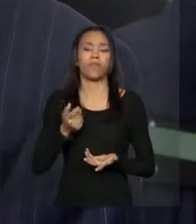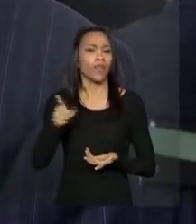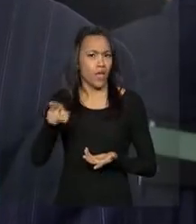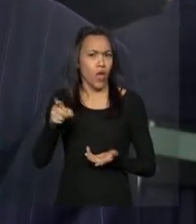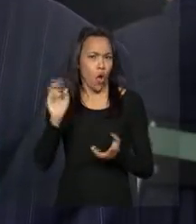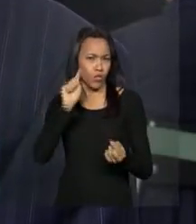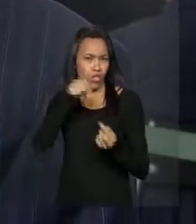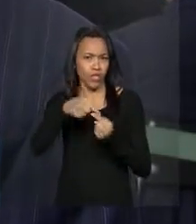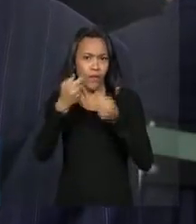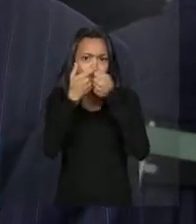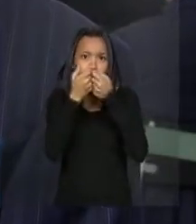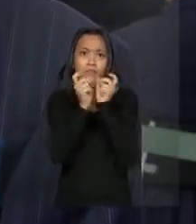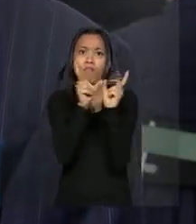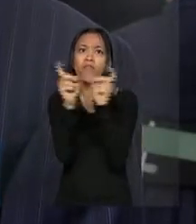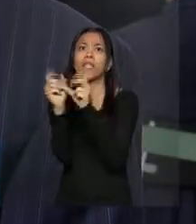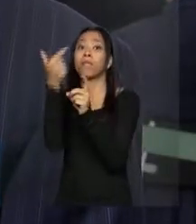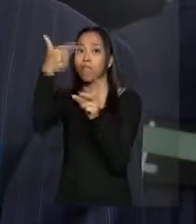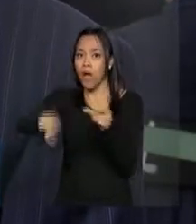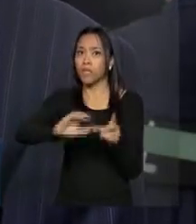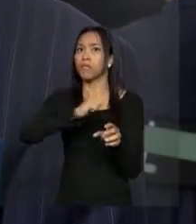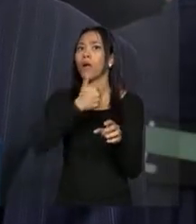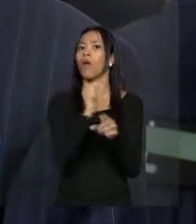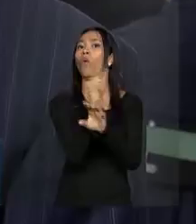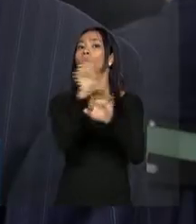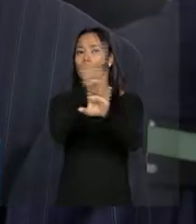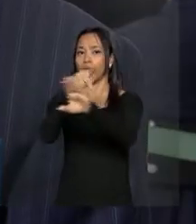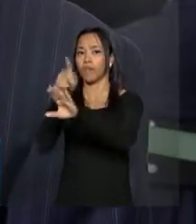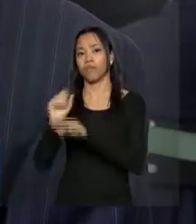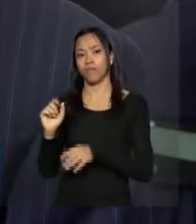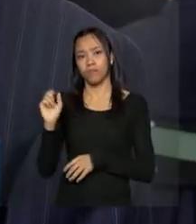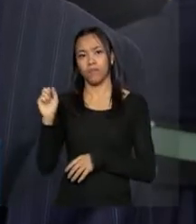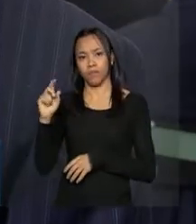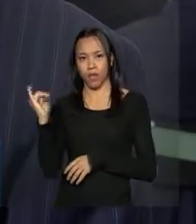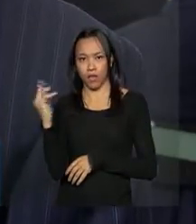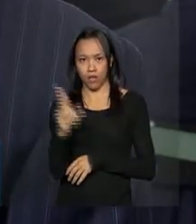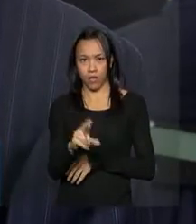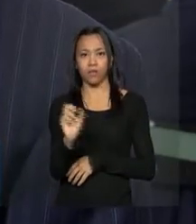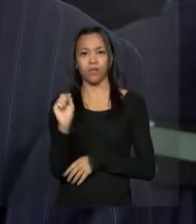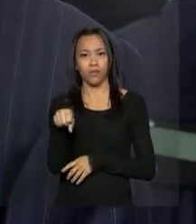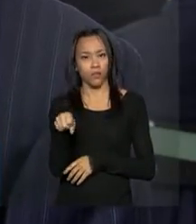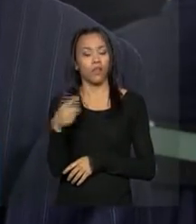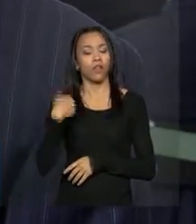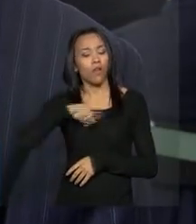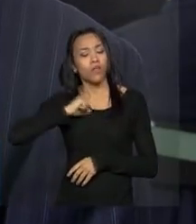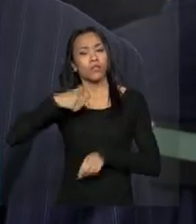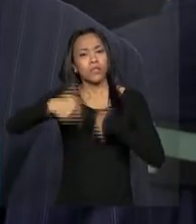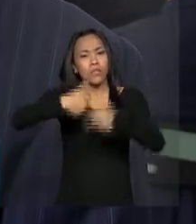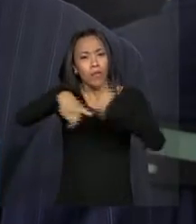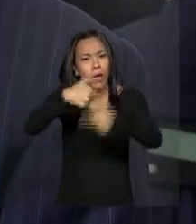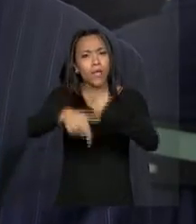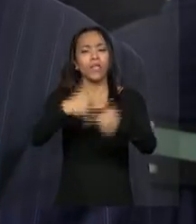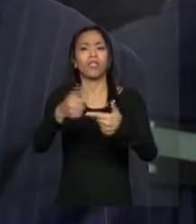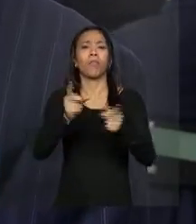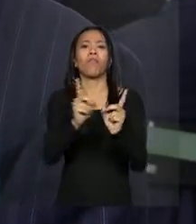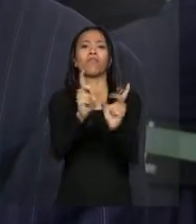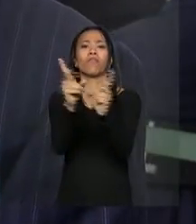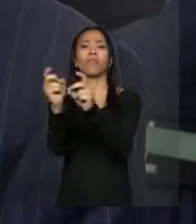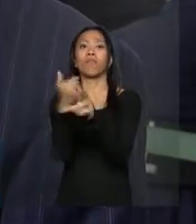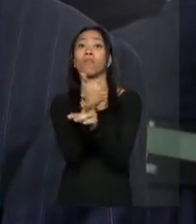novos países essas exportações? Claro, nós já estamos trabalhando para ampliar nossas exportações